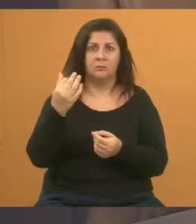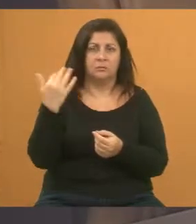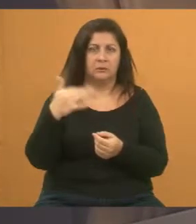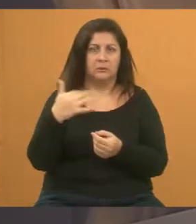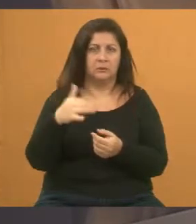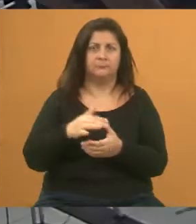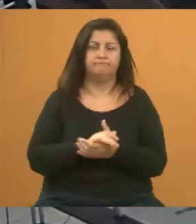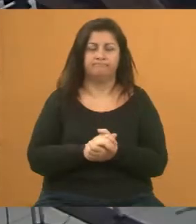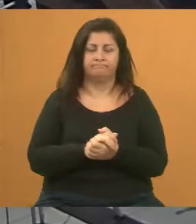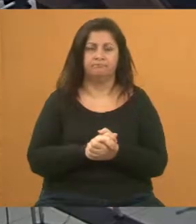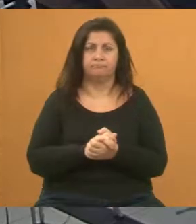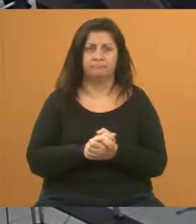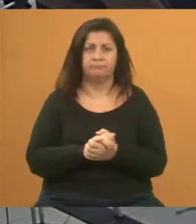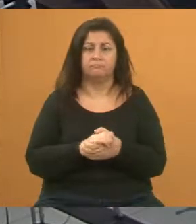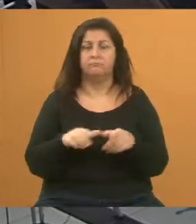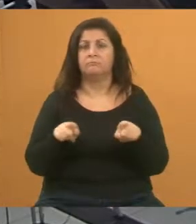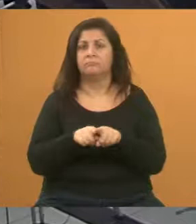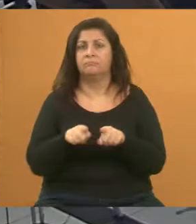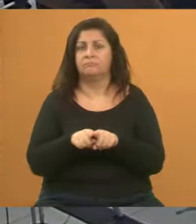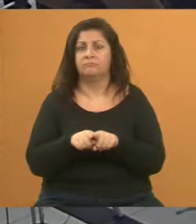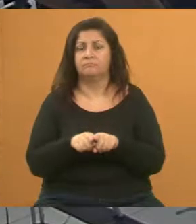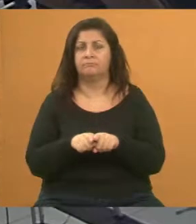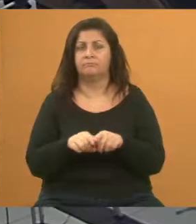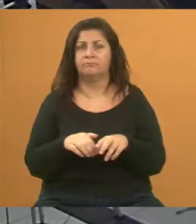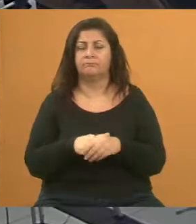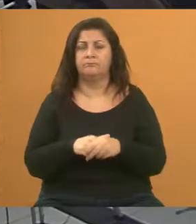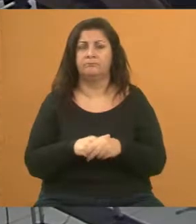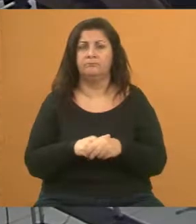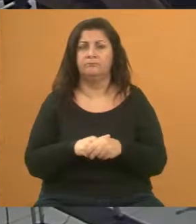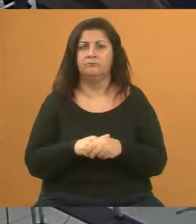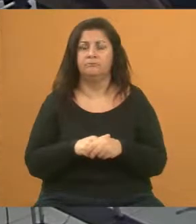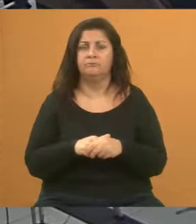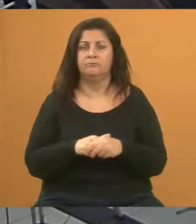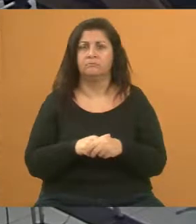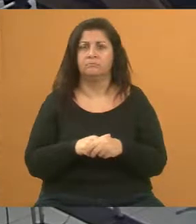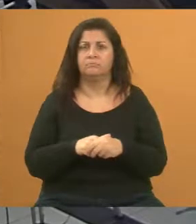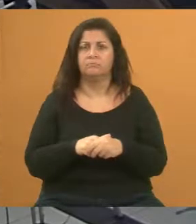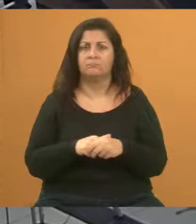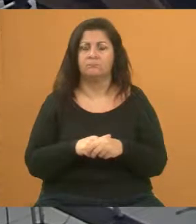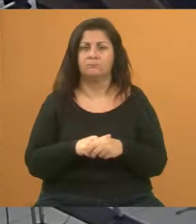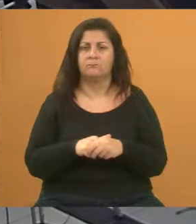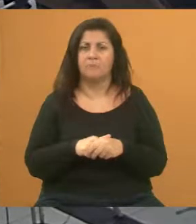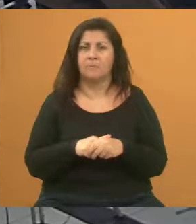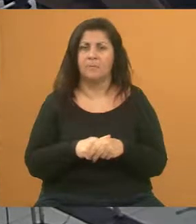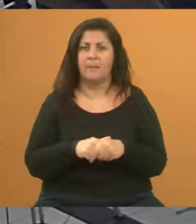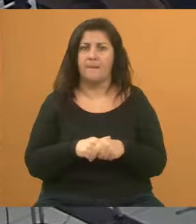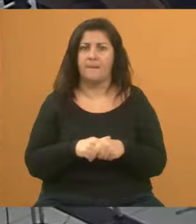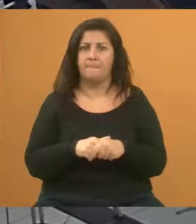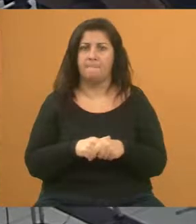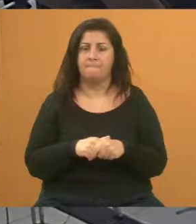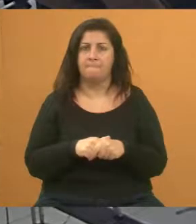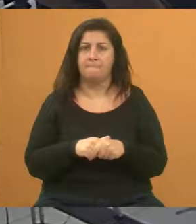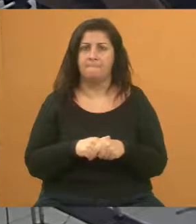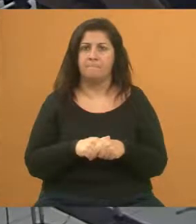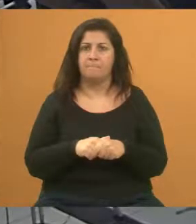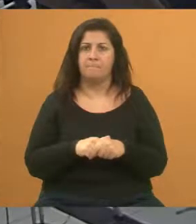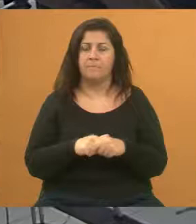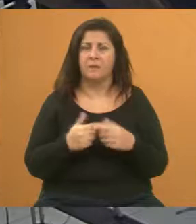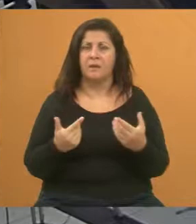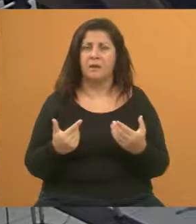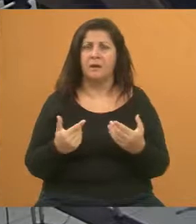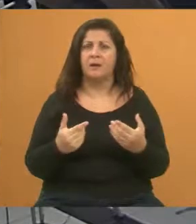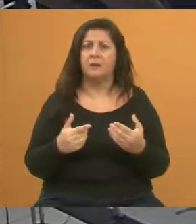corrigindo isso. Tá. E a outra questão também, Sônia, a gente vê a questão, faz parte do